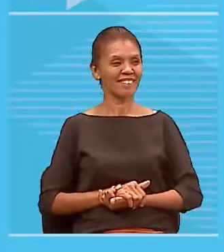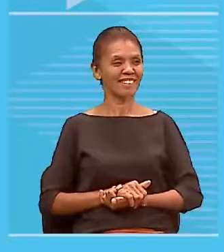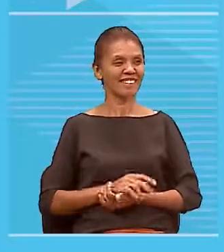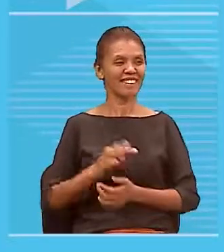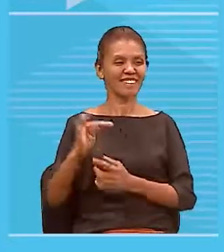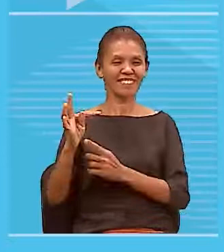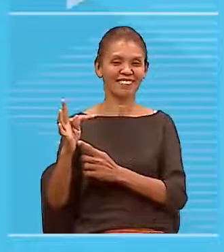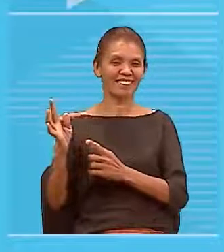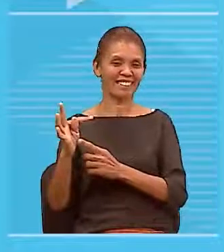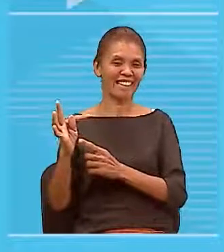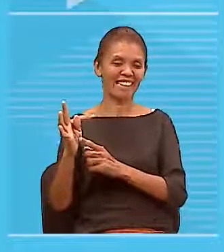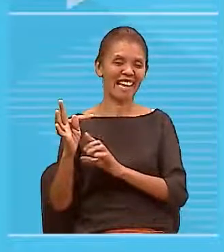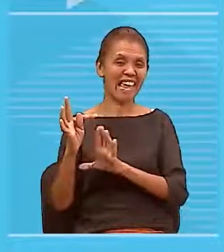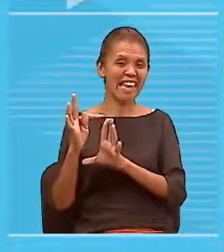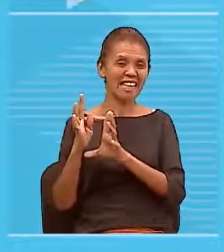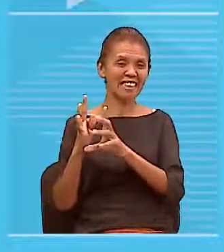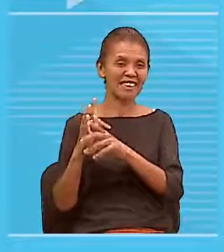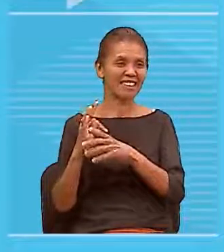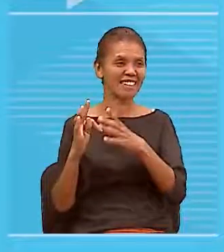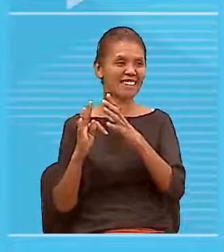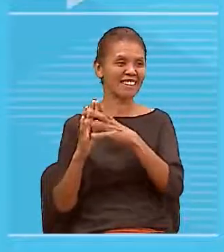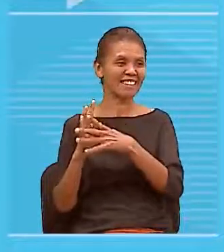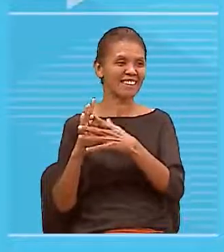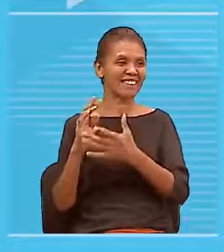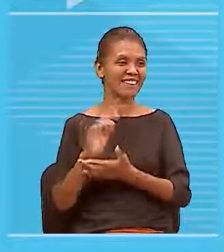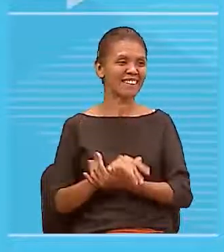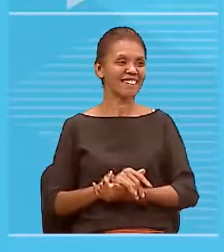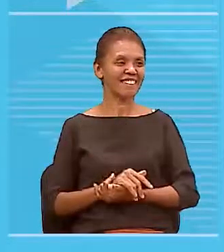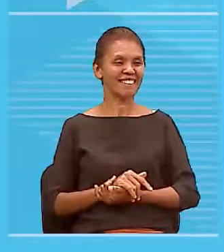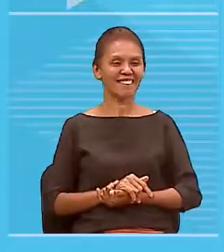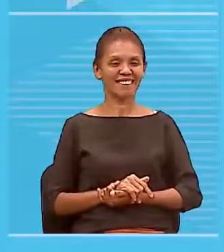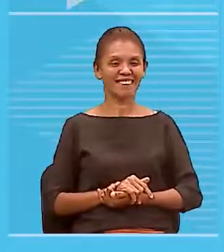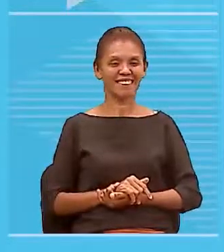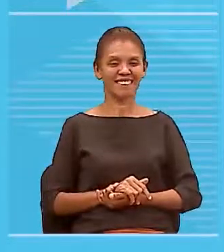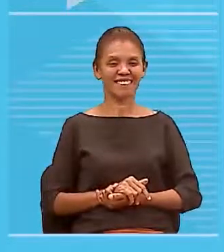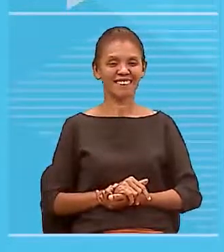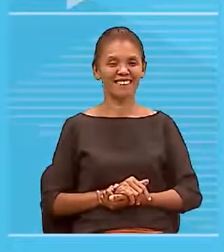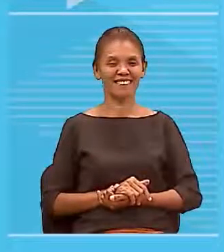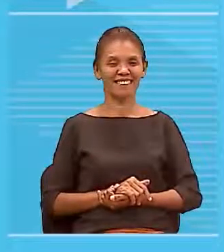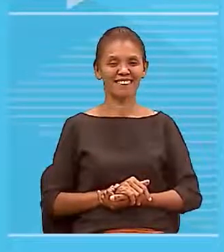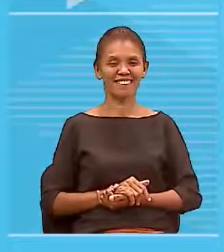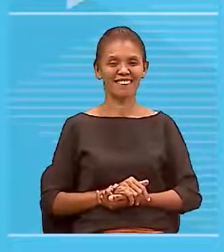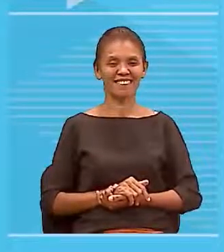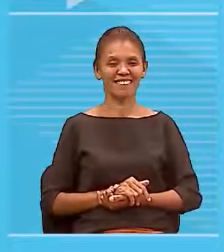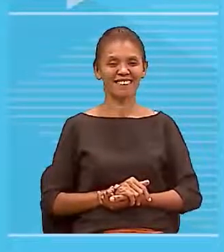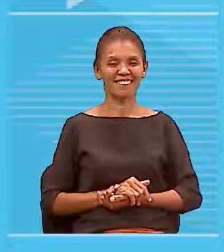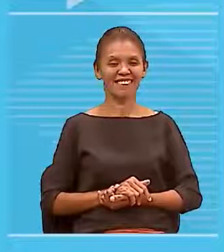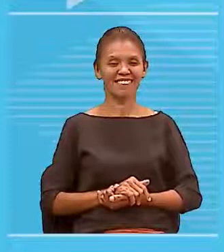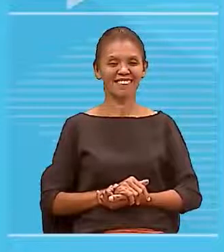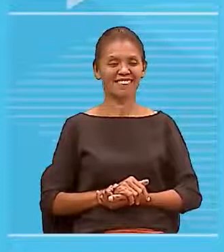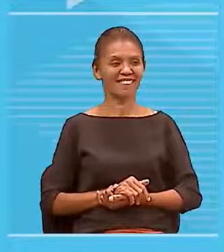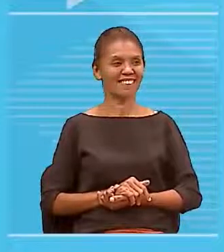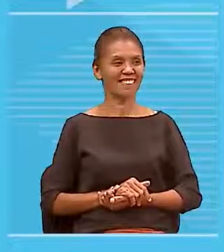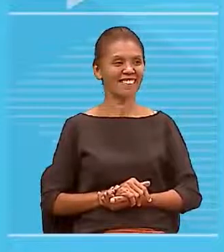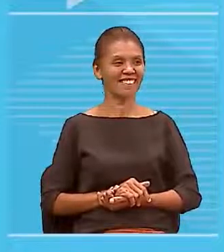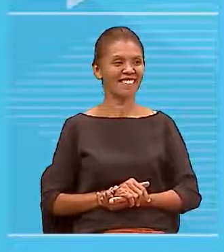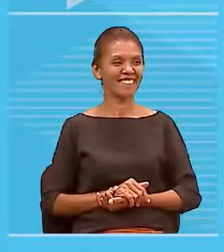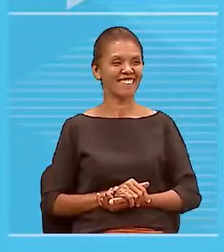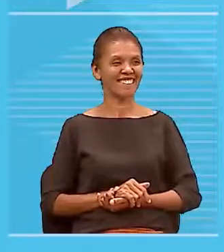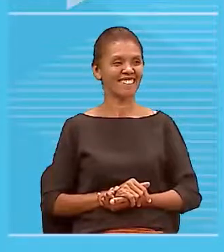do meu nome, apesar de que todo mundo me chama de Ramanda. Olha aí, o Fernando bota bem na hora que eu desci 5 centímetros de tamanho que eu tirei meu